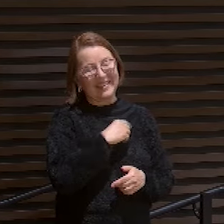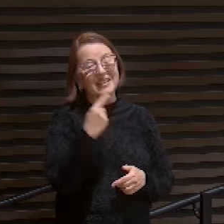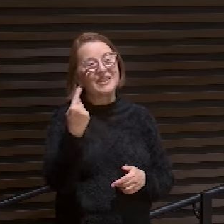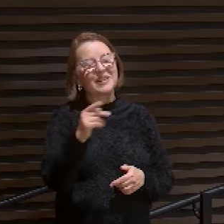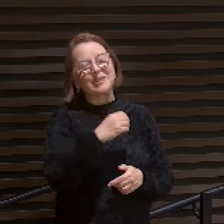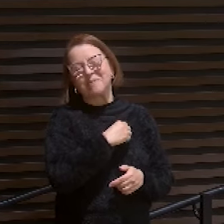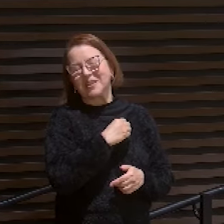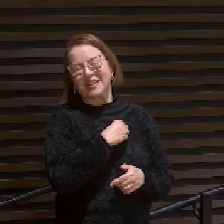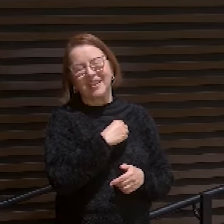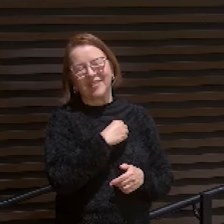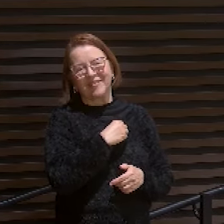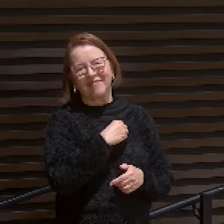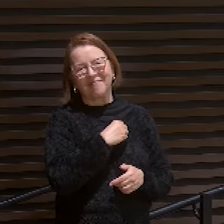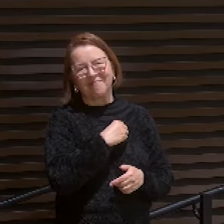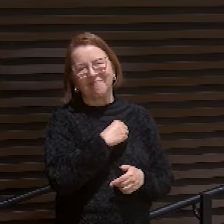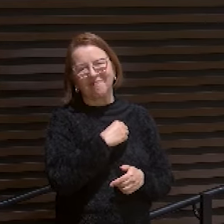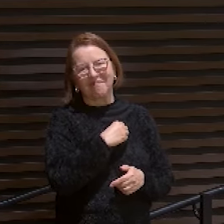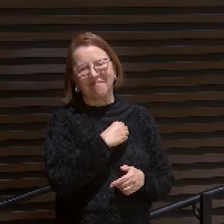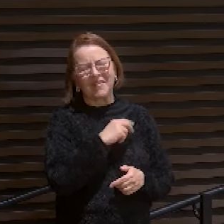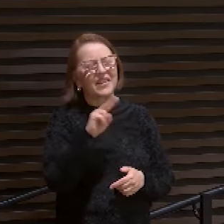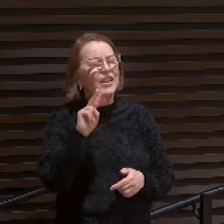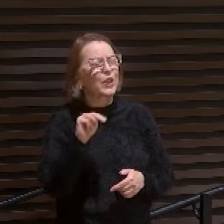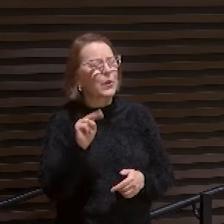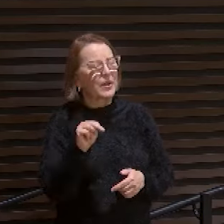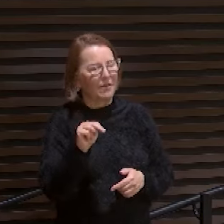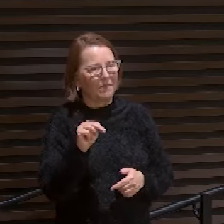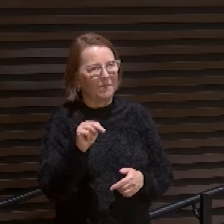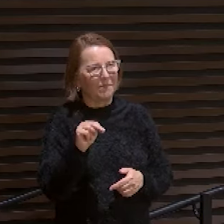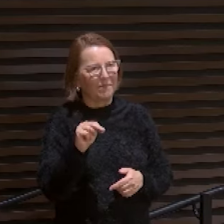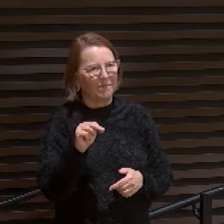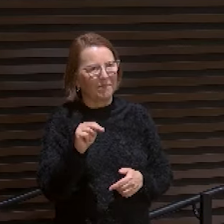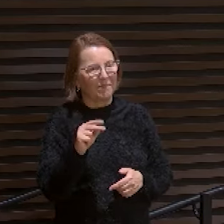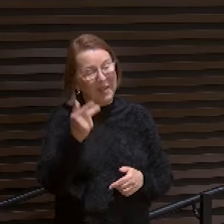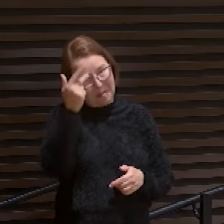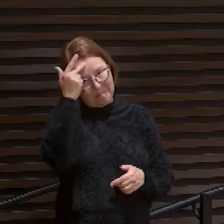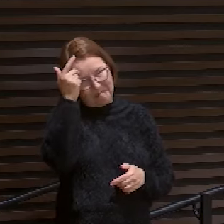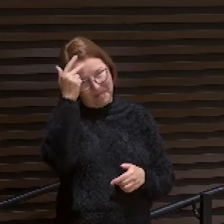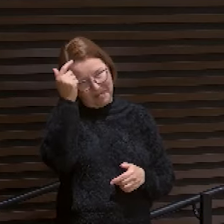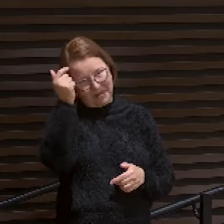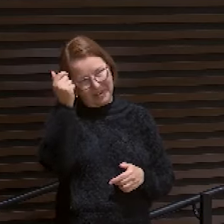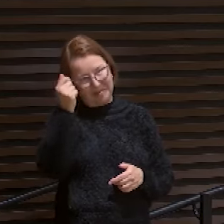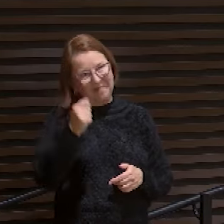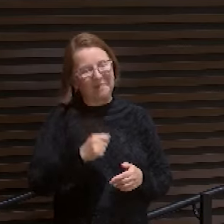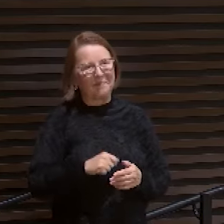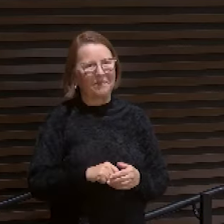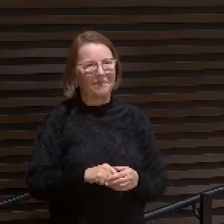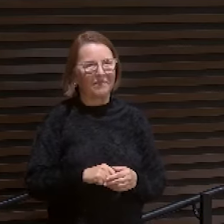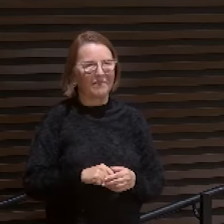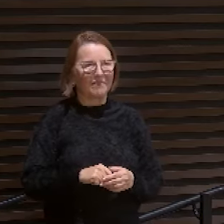seus pecados jamais me lembrarei.